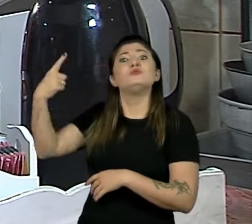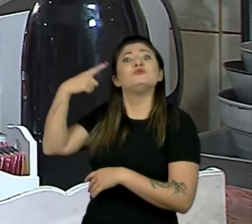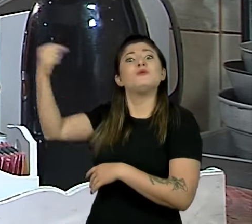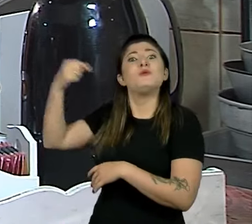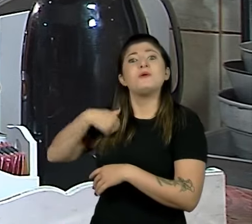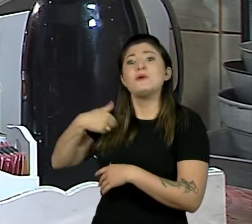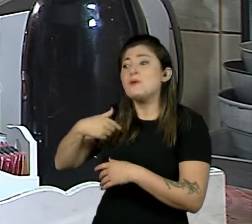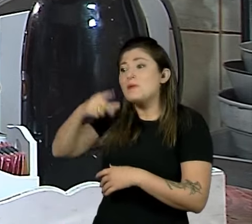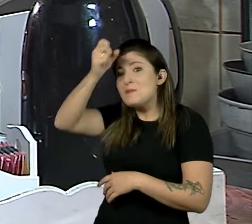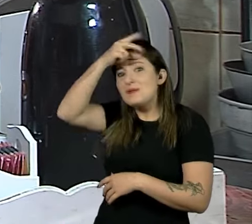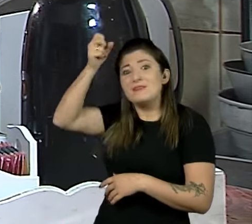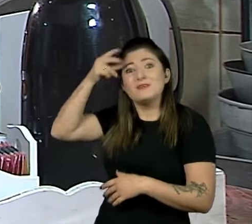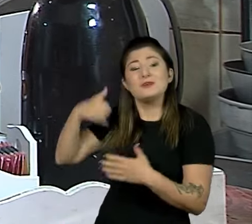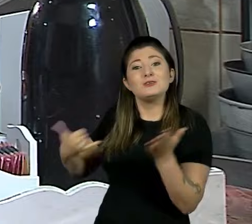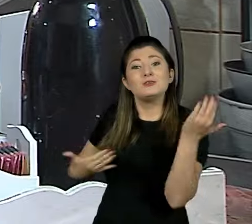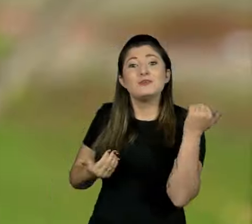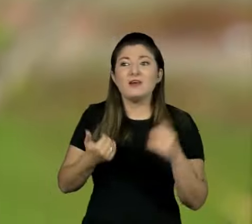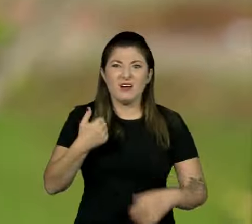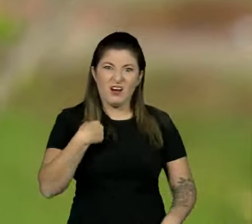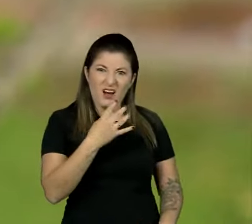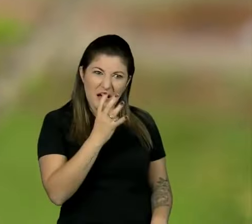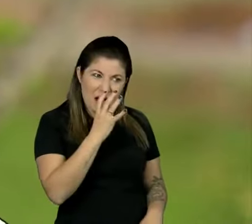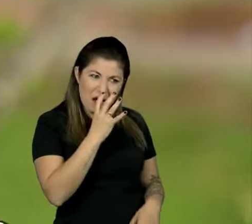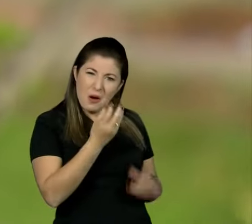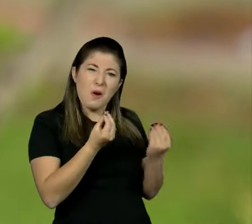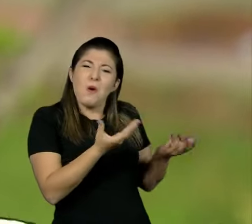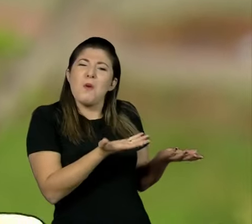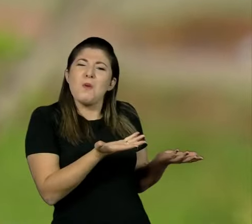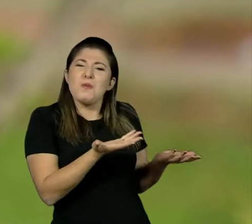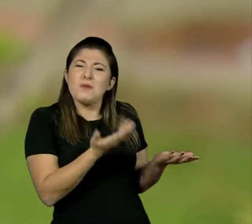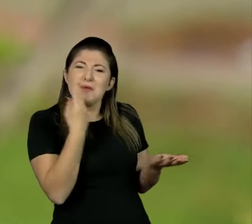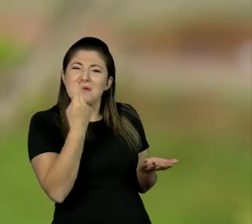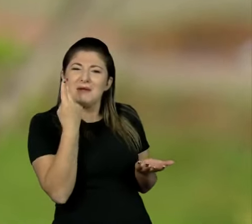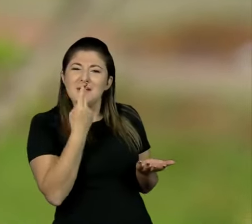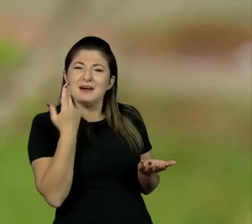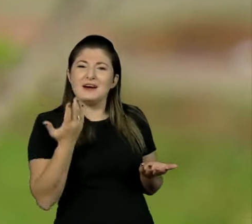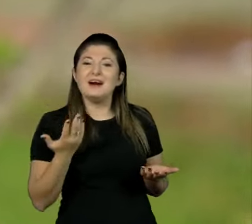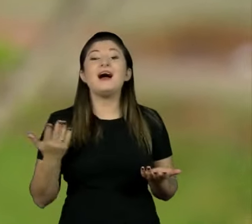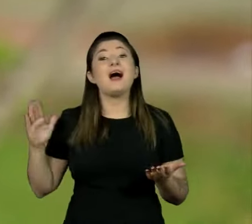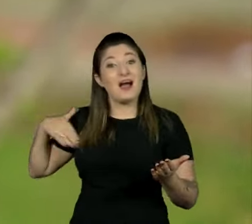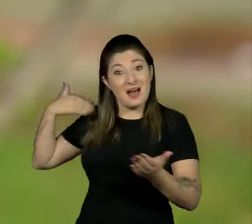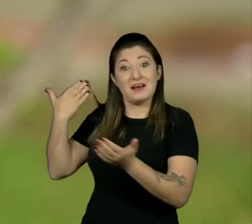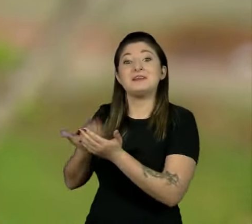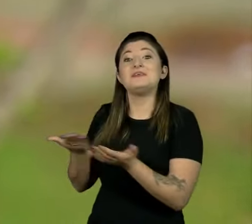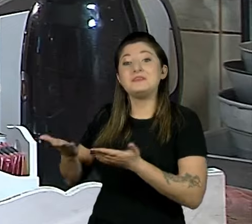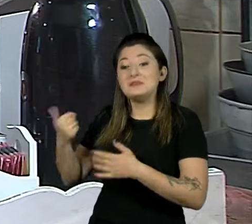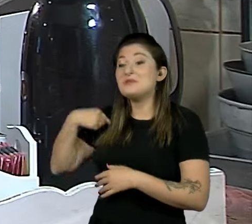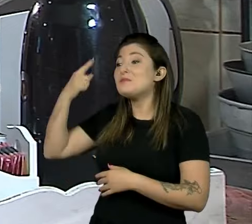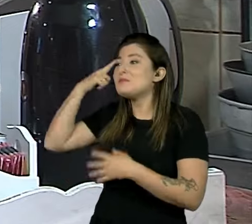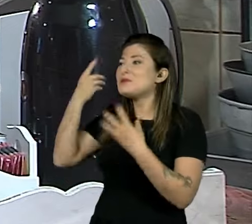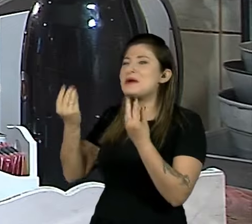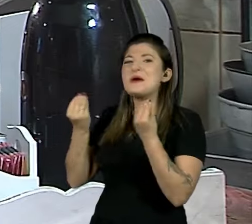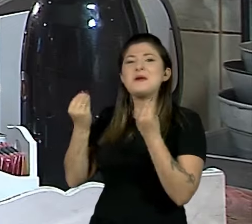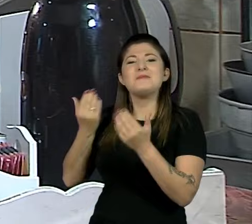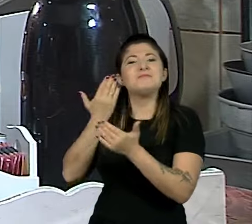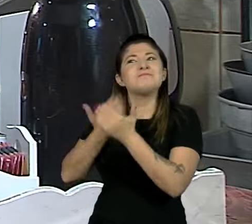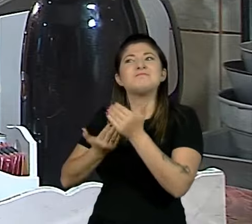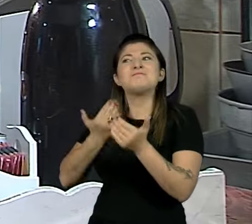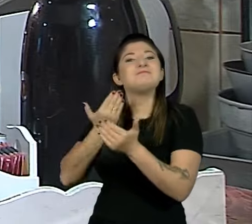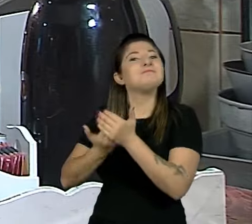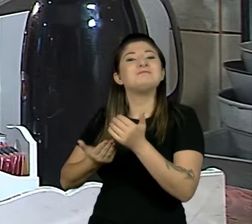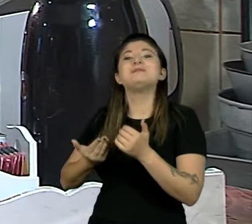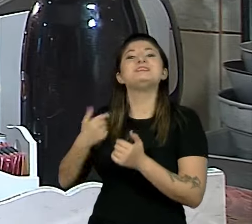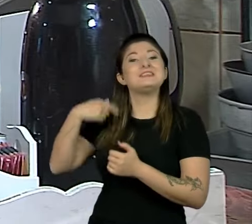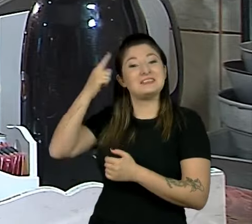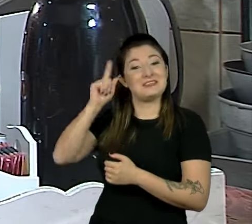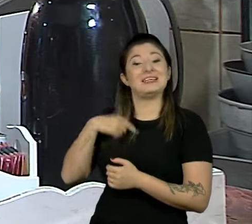eu não acreditei, né? Porque foi como assim, né? Na verdade, assim, até hoje a ficha ainda não caiu, né? Mas a gente vai tentando lidar com a